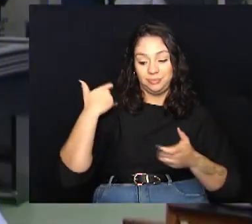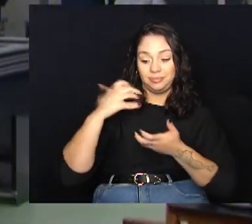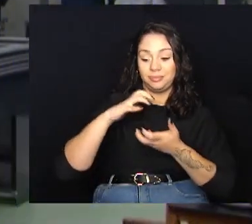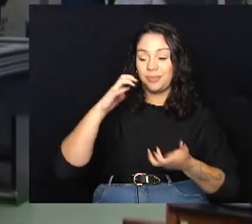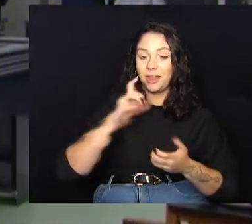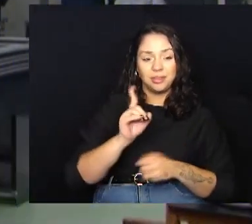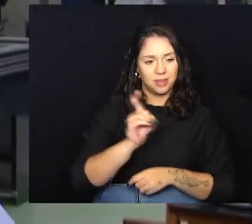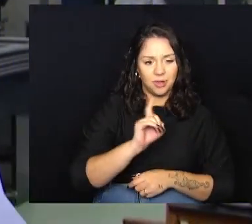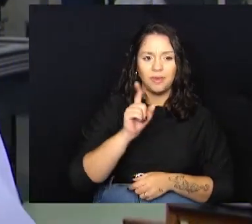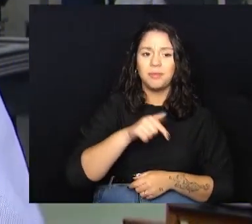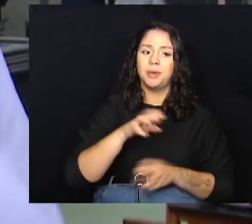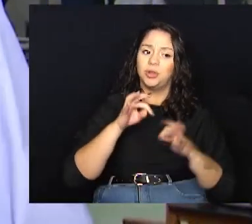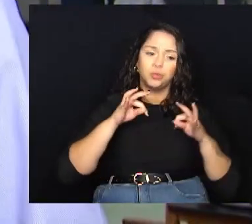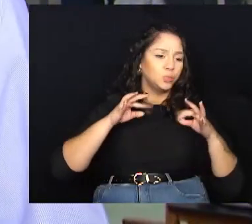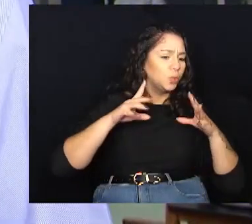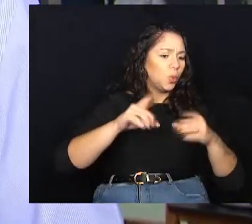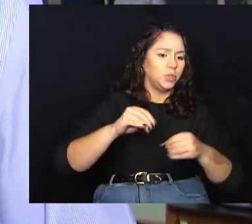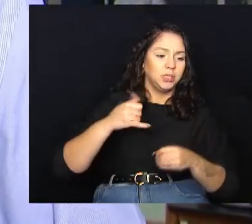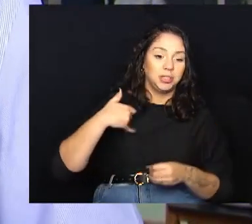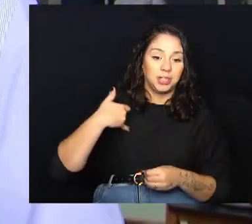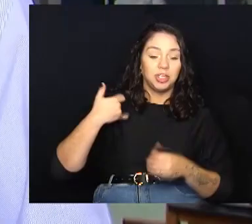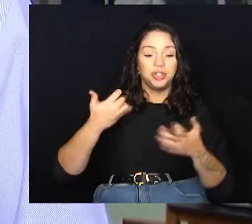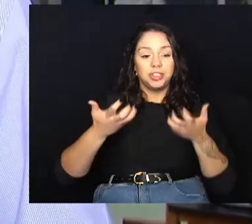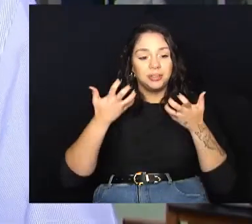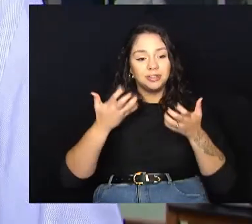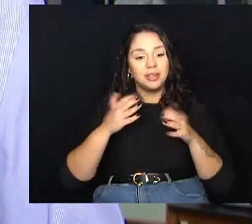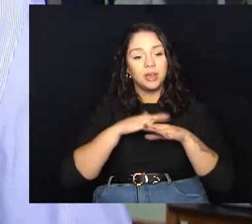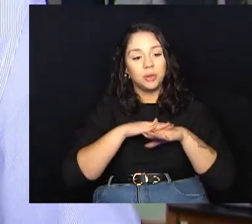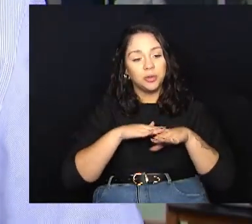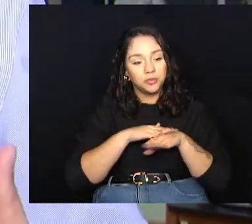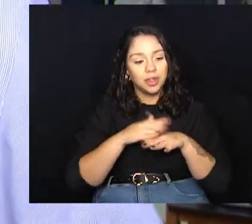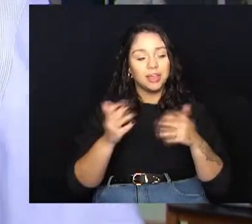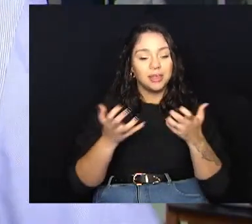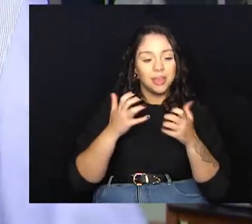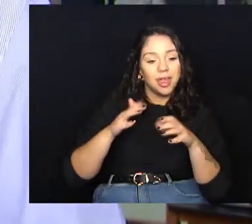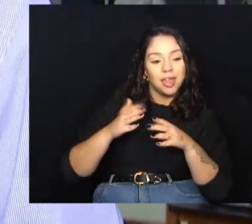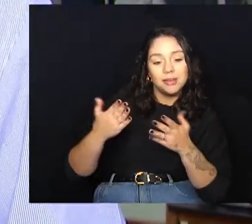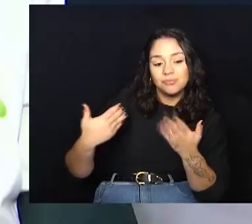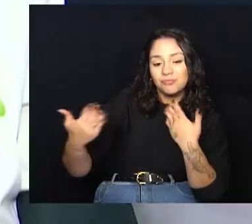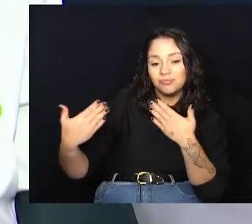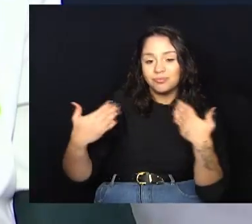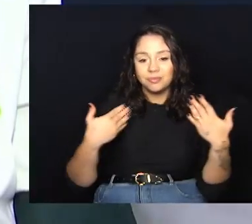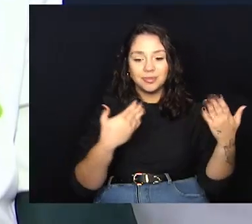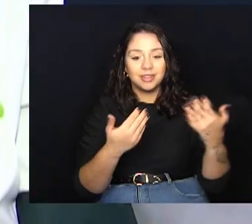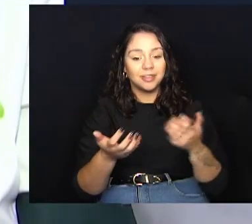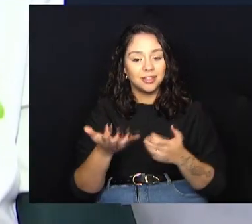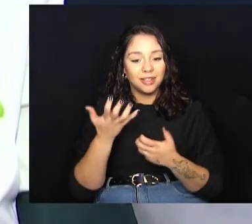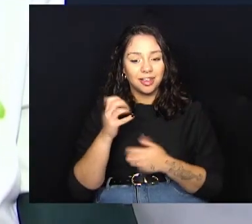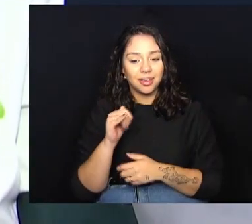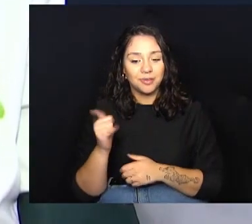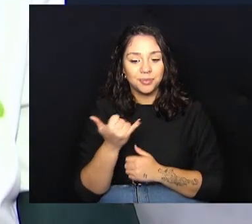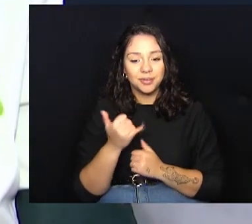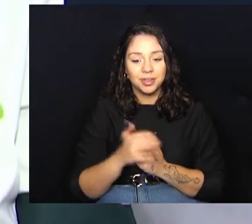todas as idades é um caixa para quem quer conversar para quem quer interagir para quem quer bater papo